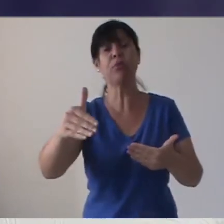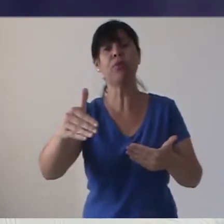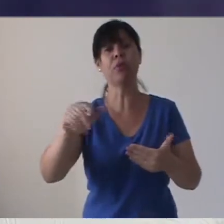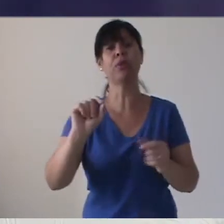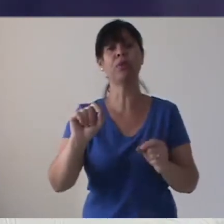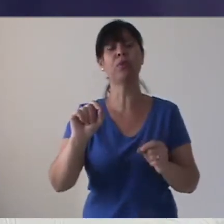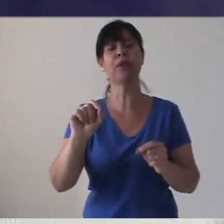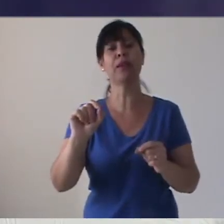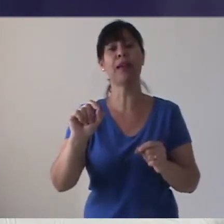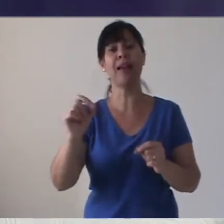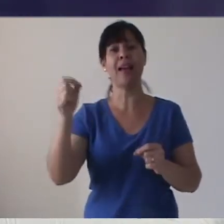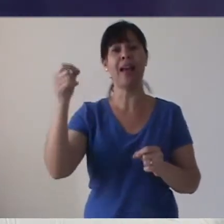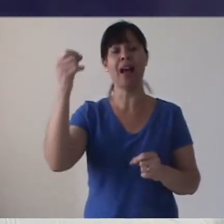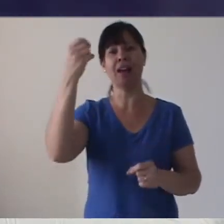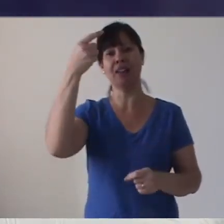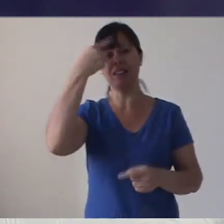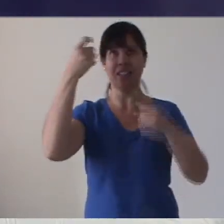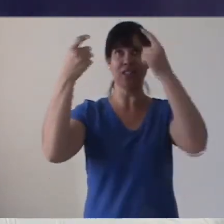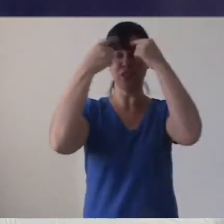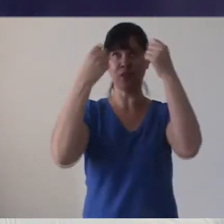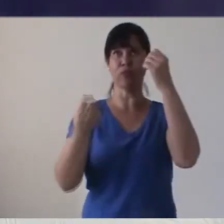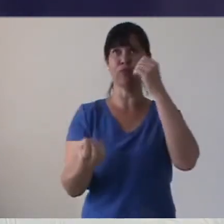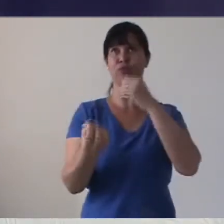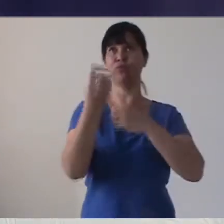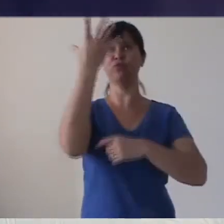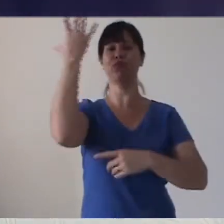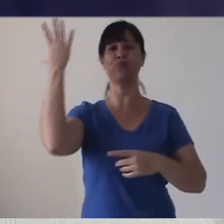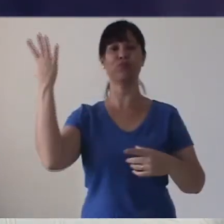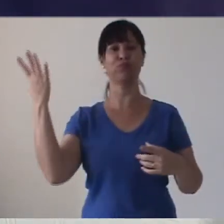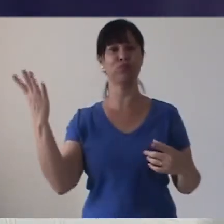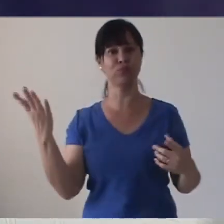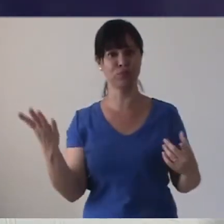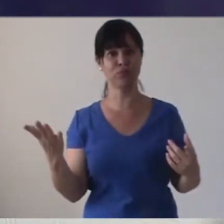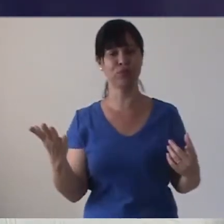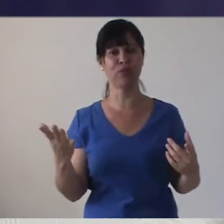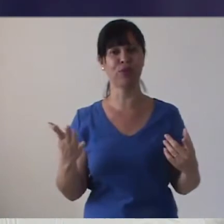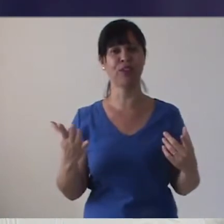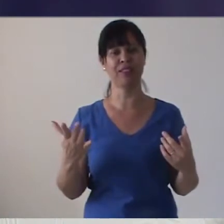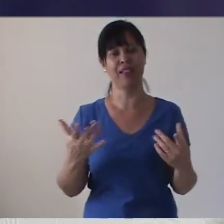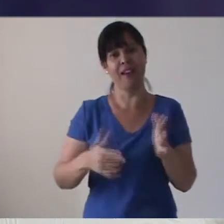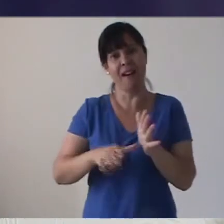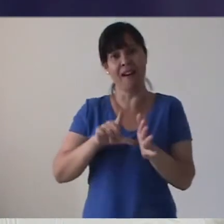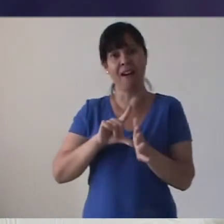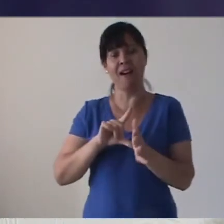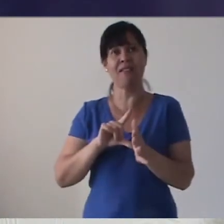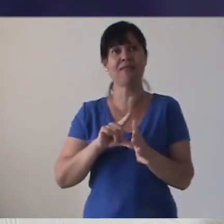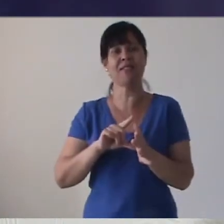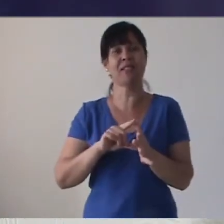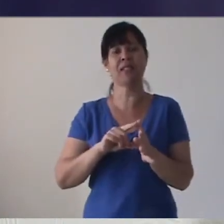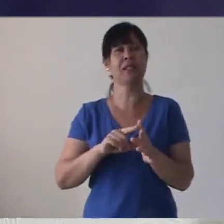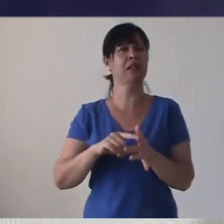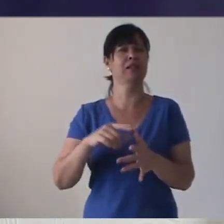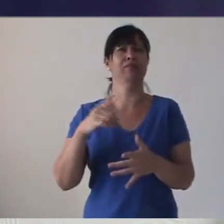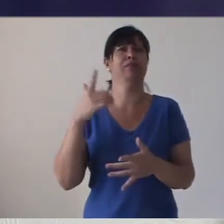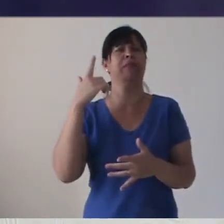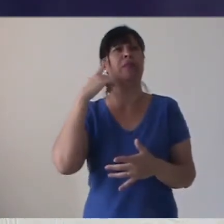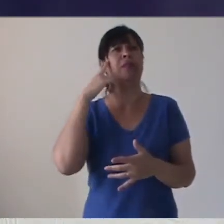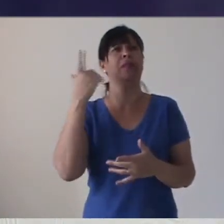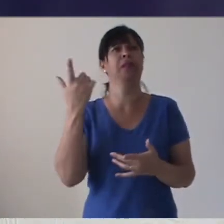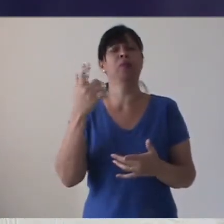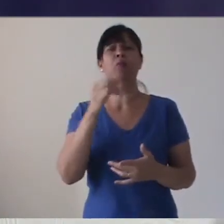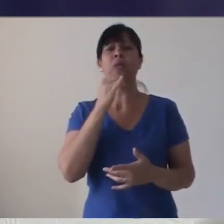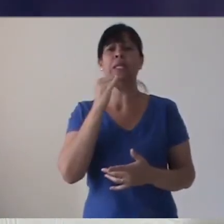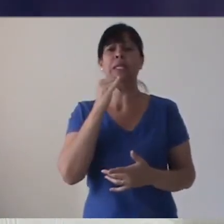Elas desenvolvem a nossa criatividade, nós temos insights até onde a gente não imagina. Eu já tive insights